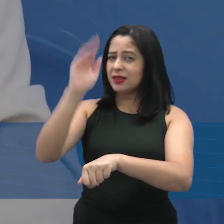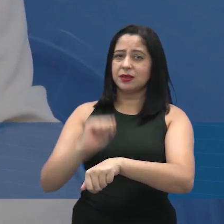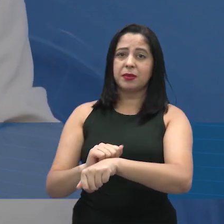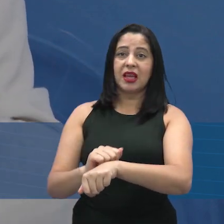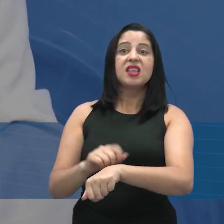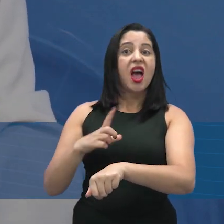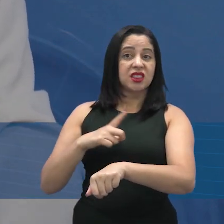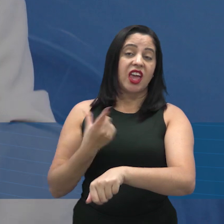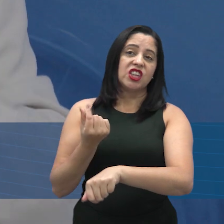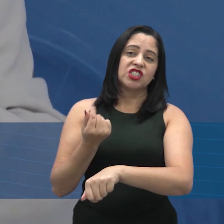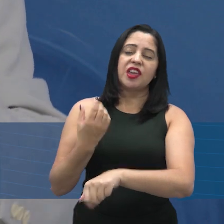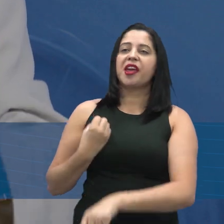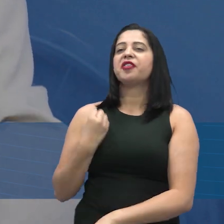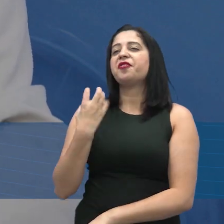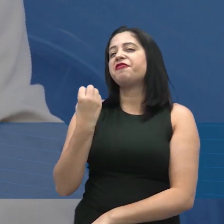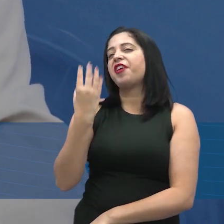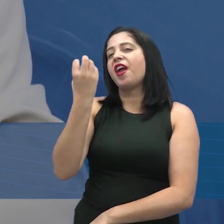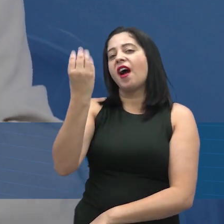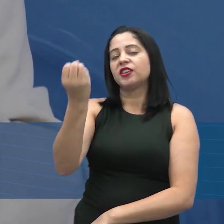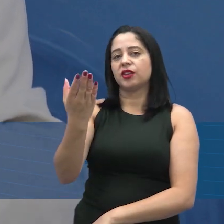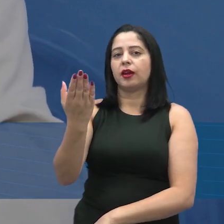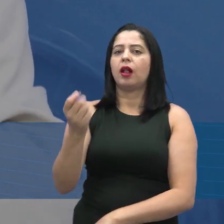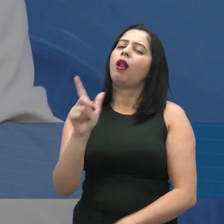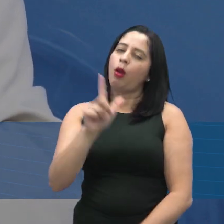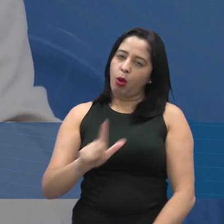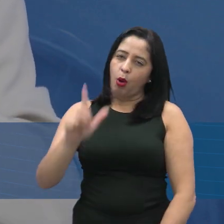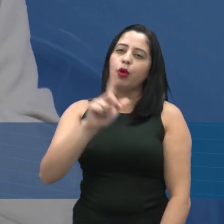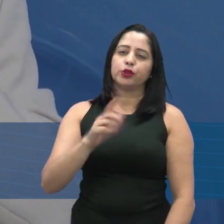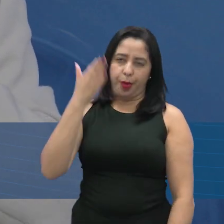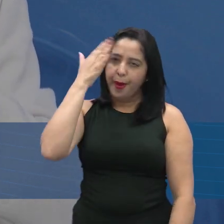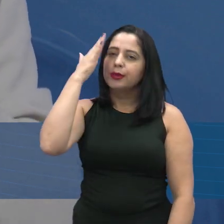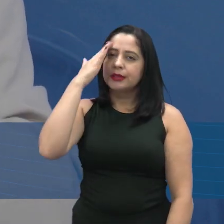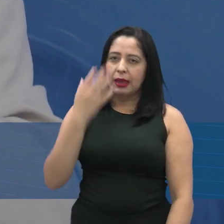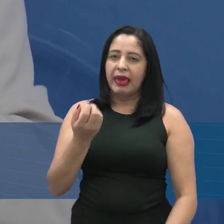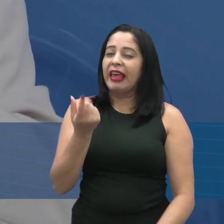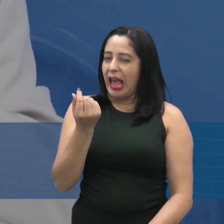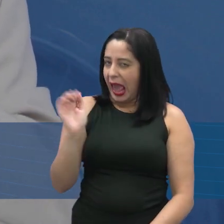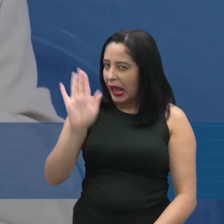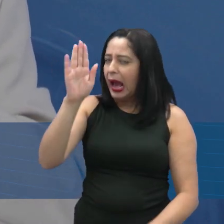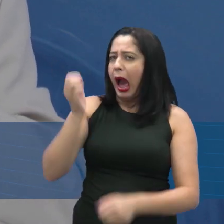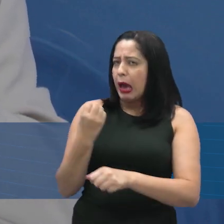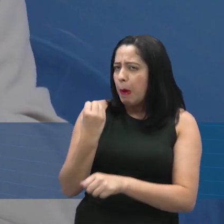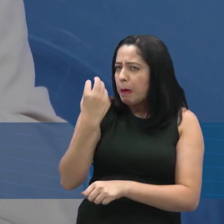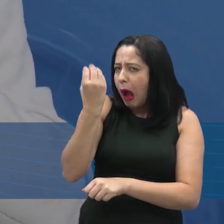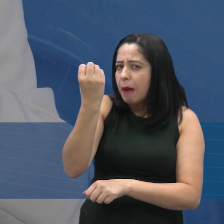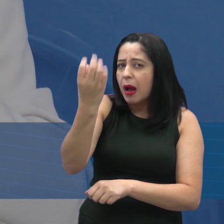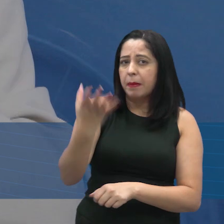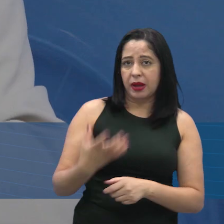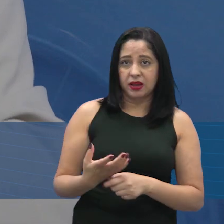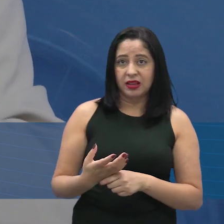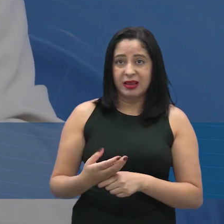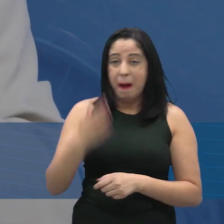vai ter os recursos, ainda que sejam muito caros viajar pelo Brasil, né? Se a gente, principalmente, cotar